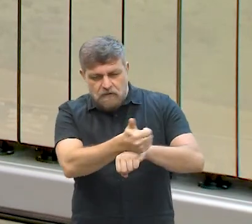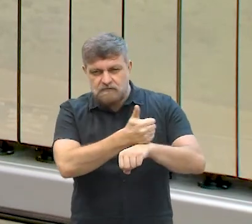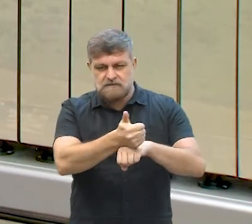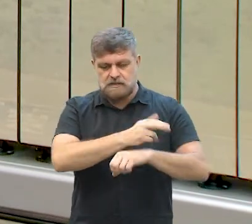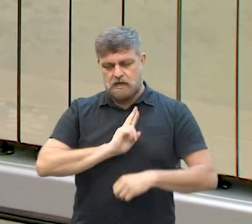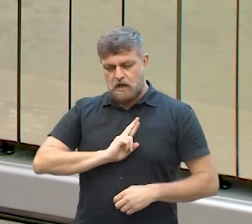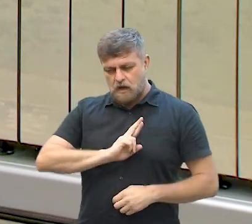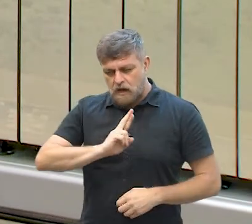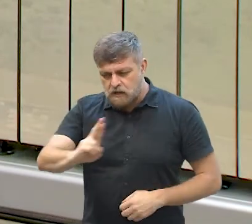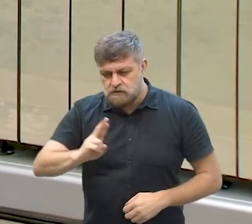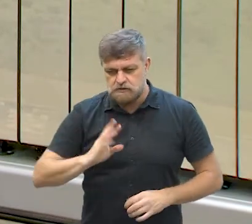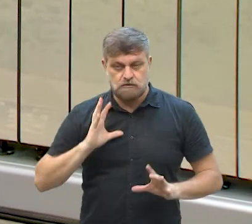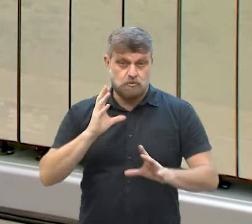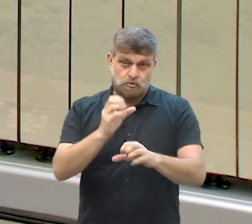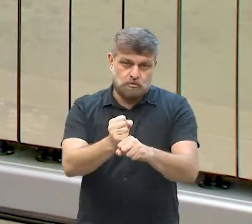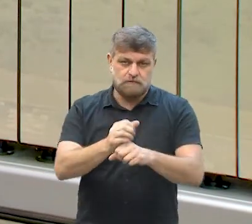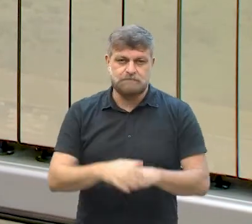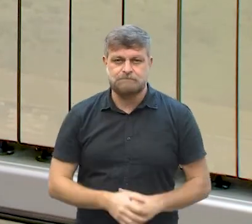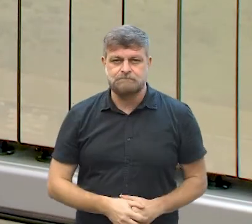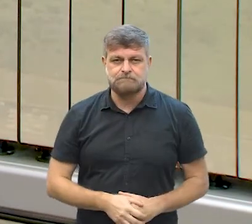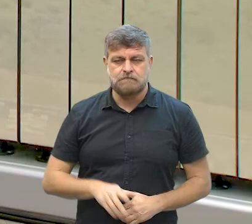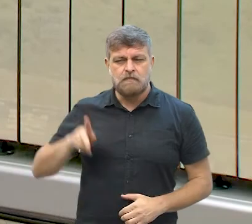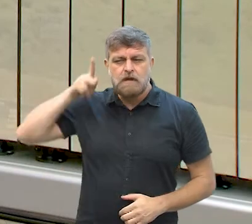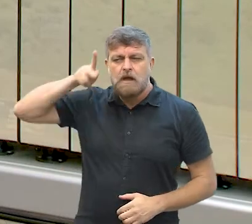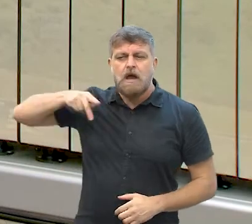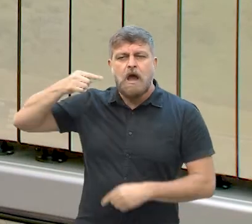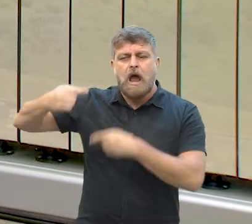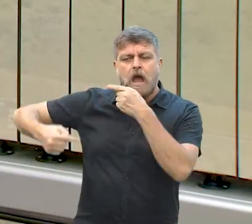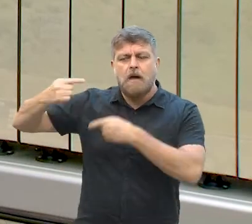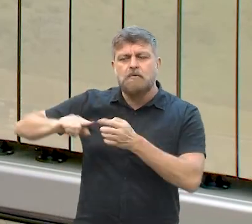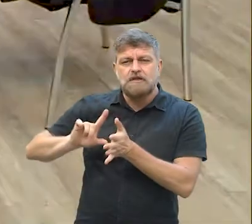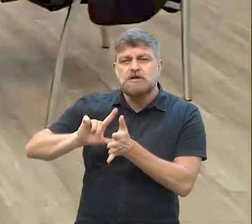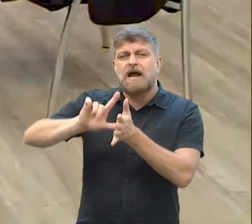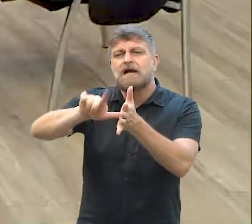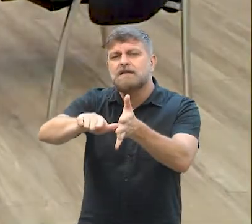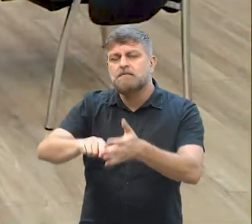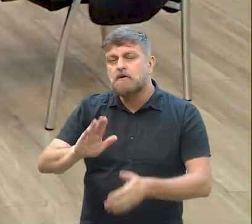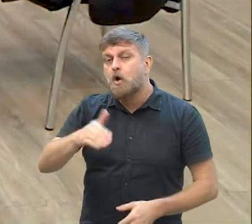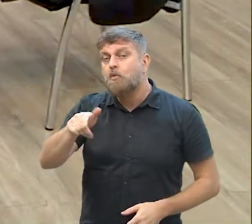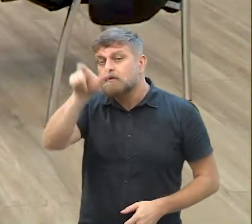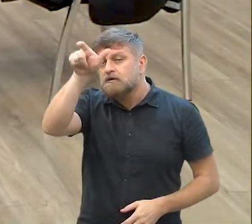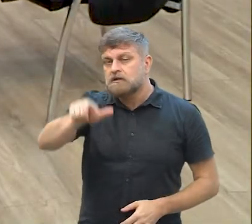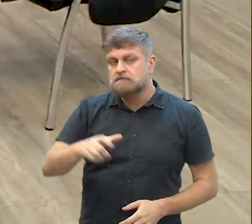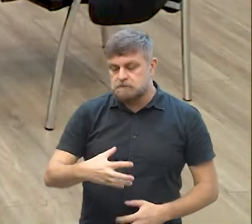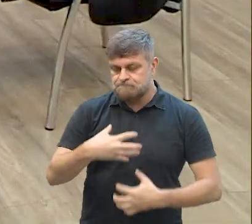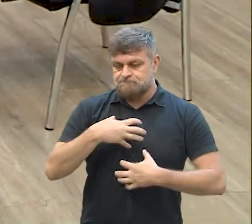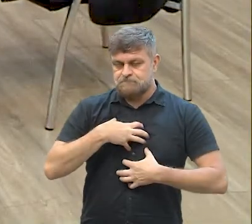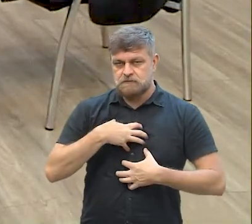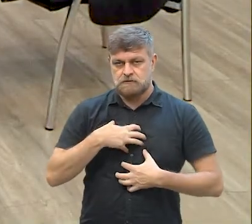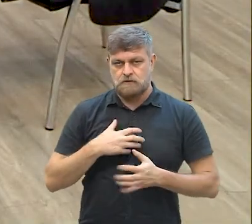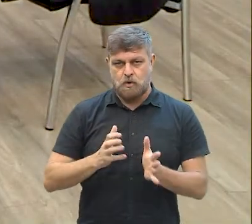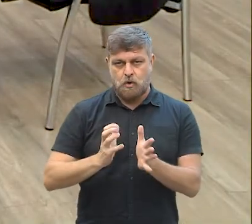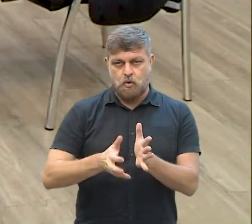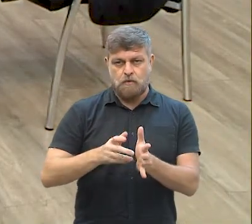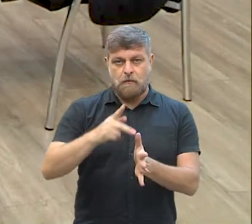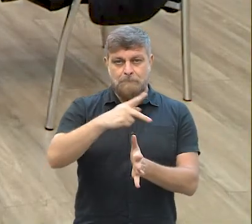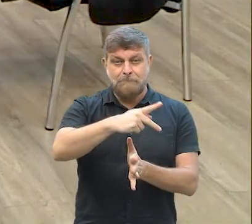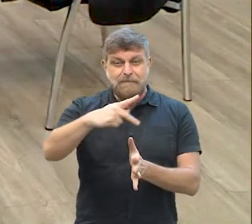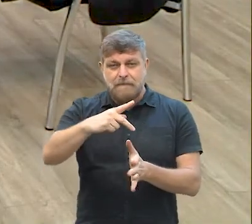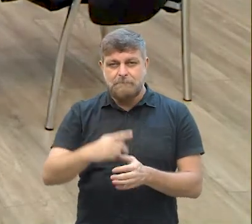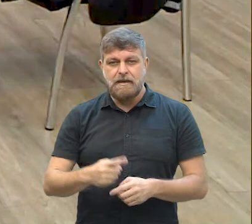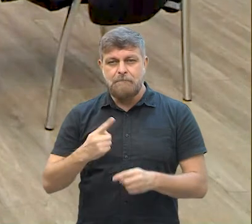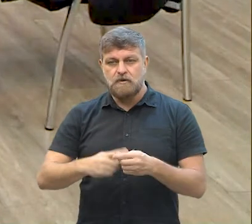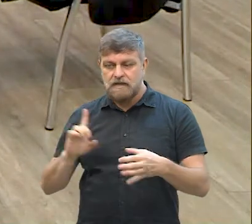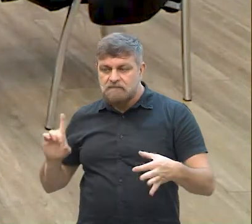com certeza, a carreira, religião, né, tudo isso. E a política entrou mais tarde na sua vida também? Quando que você se filiou